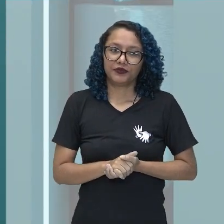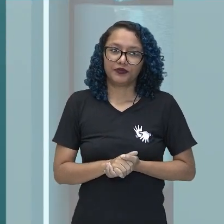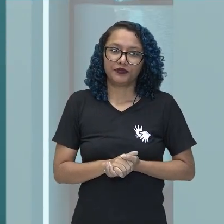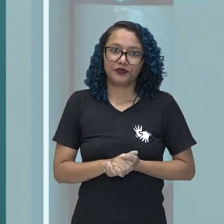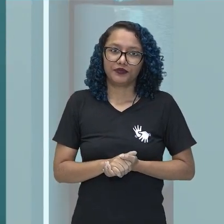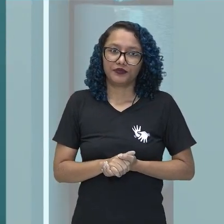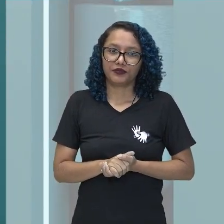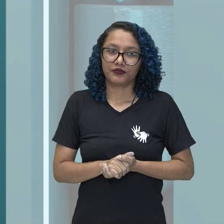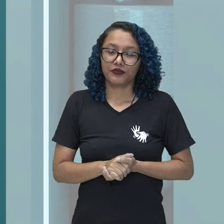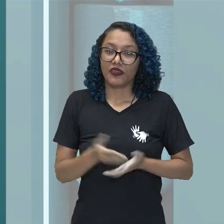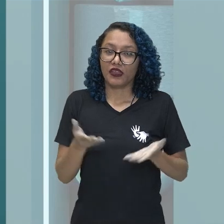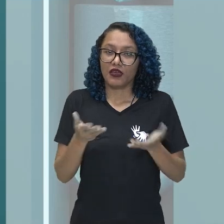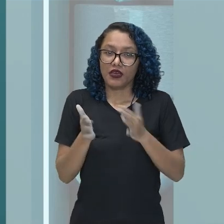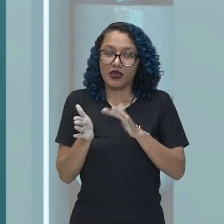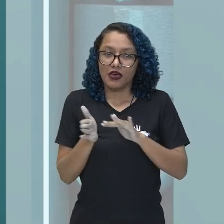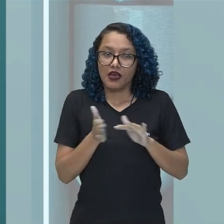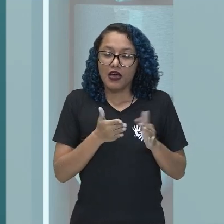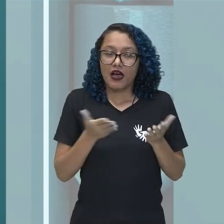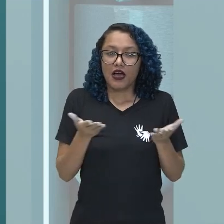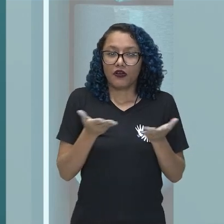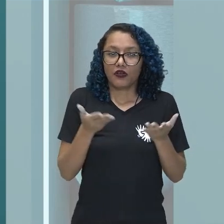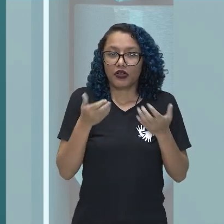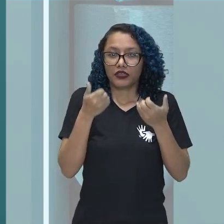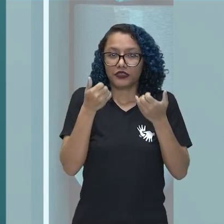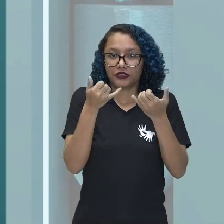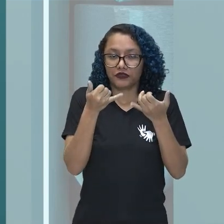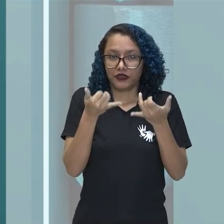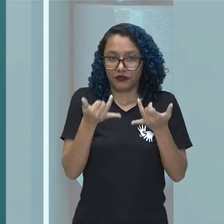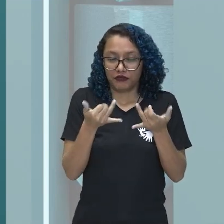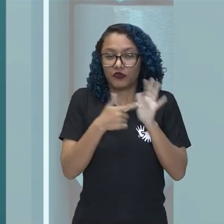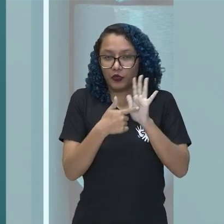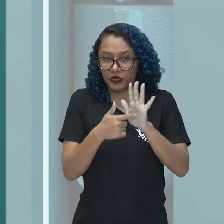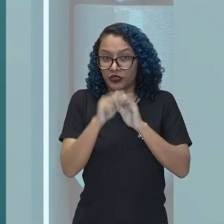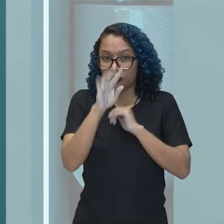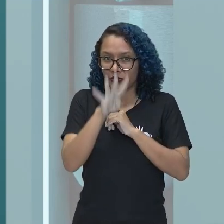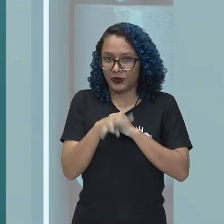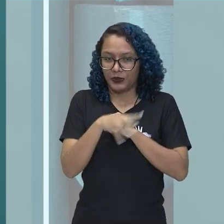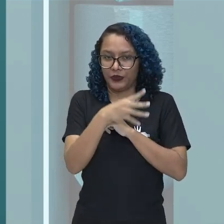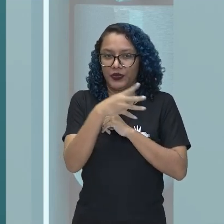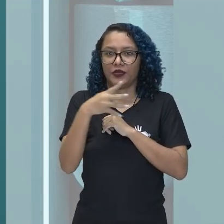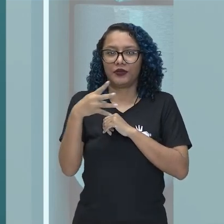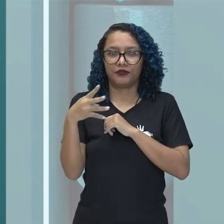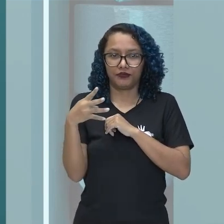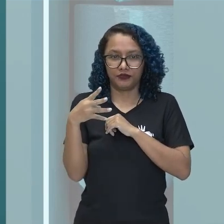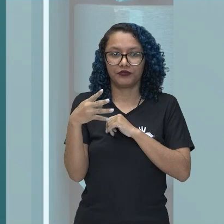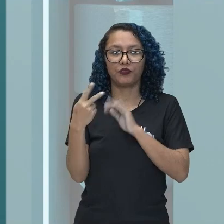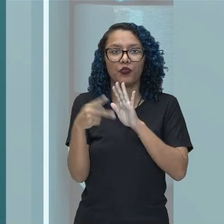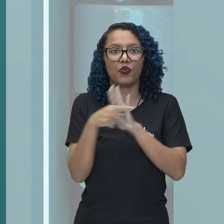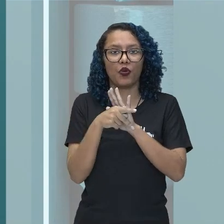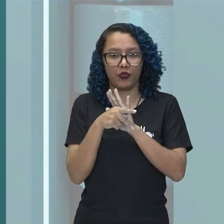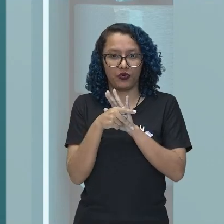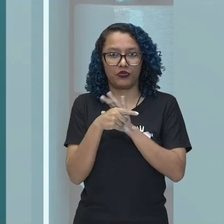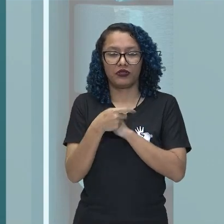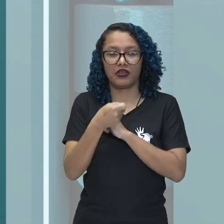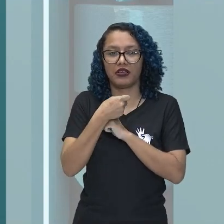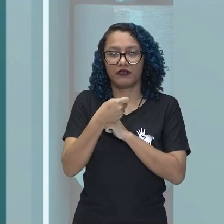aí, agora nós vamos trazer uma tabela da reportagem,